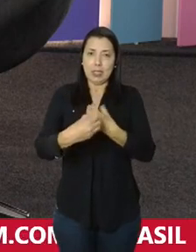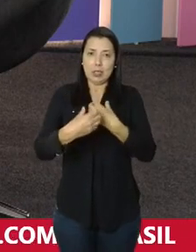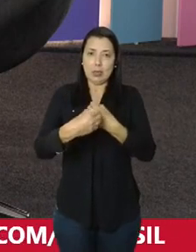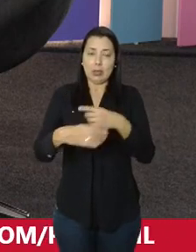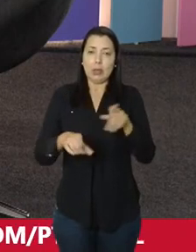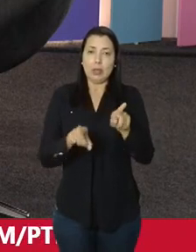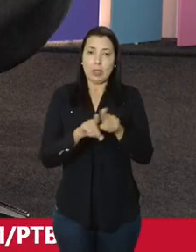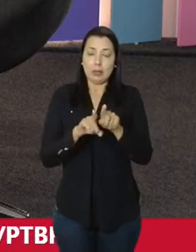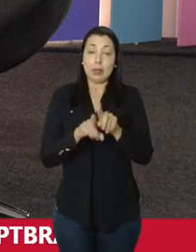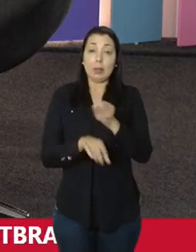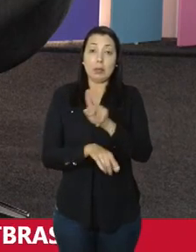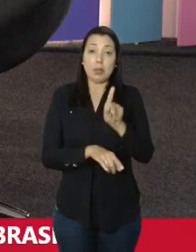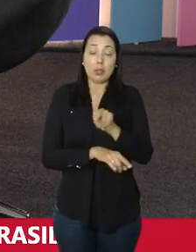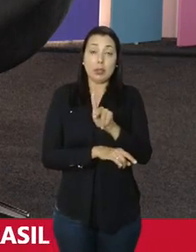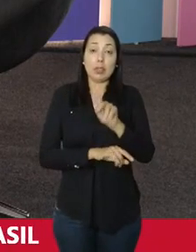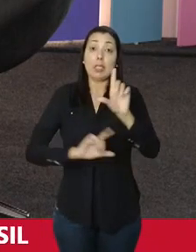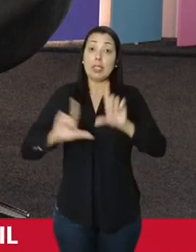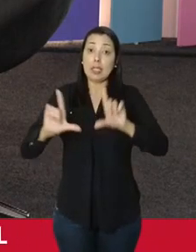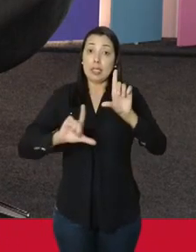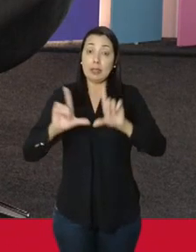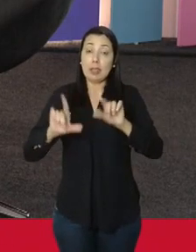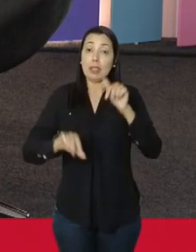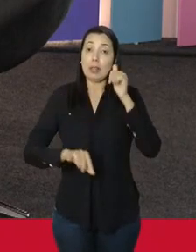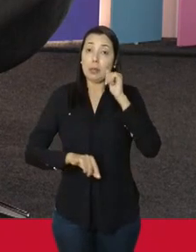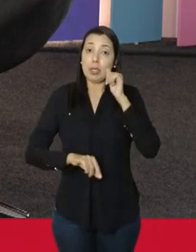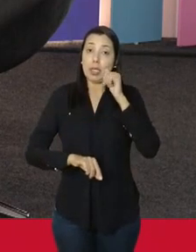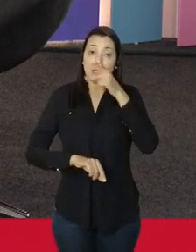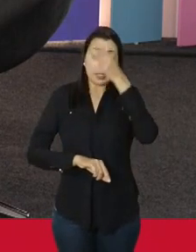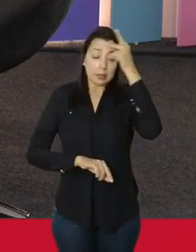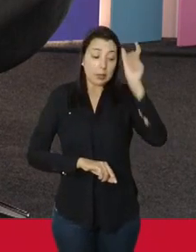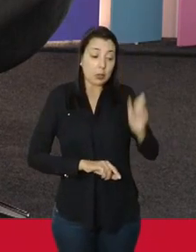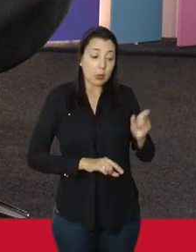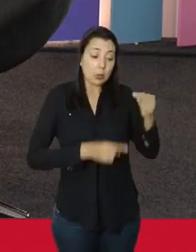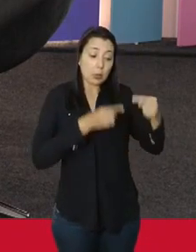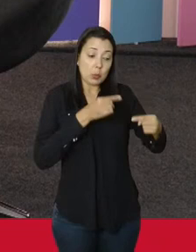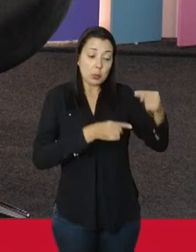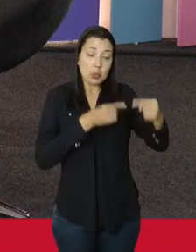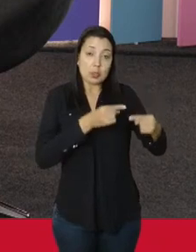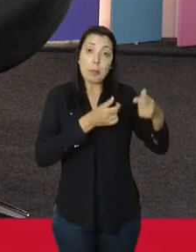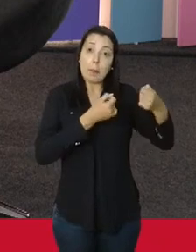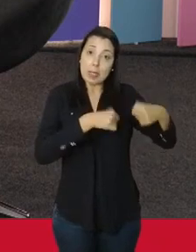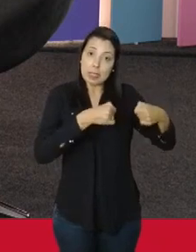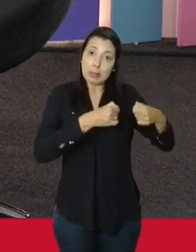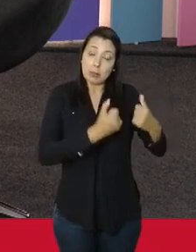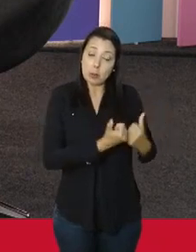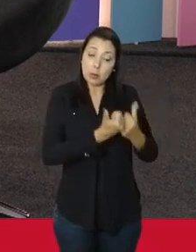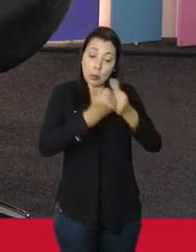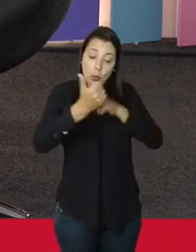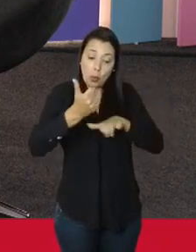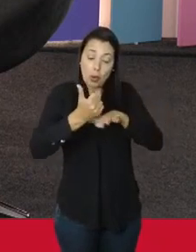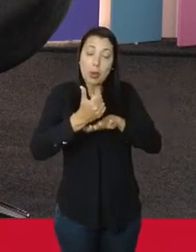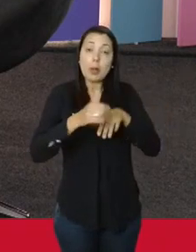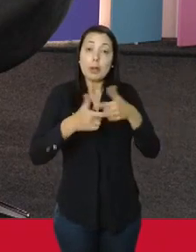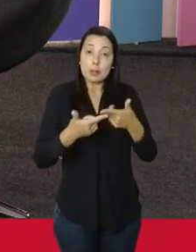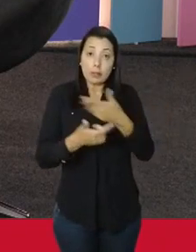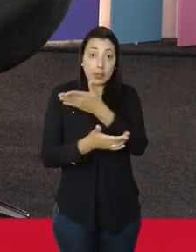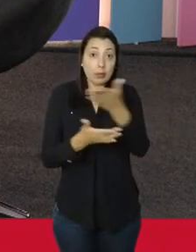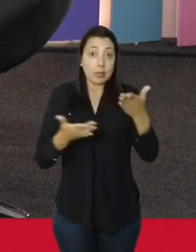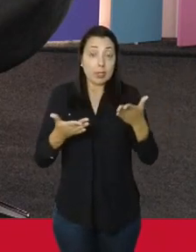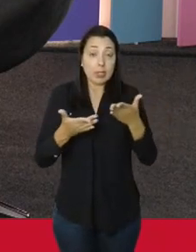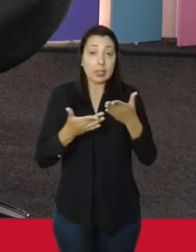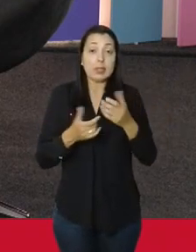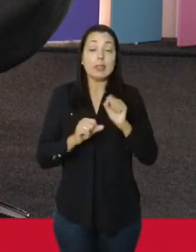a professora aqui já na TV Elas por Elas, mulheres como sujeitos políticos, nós precisamos ocupar esse espaço. Vocês são